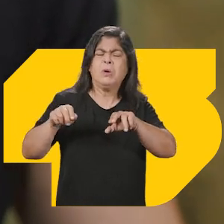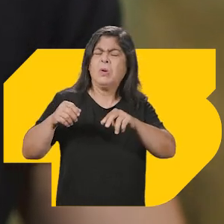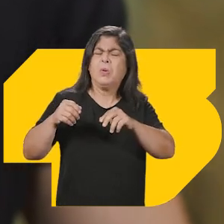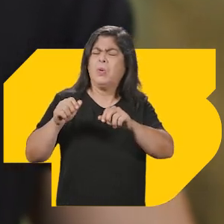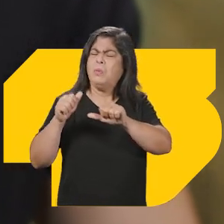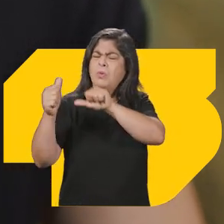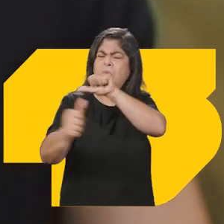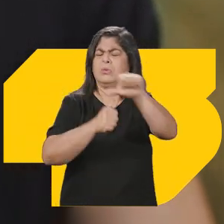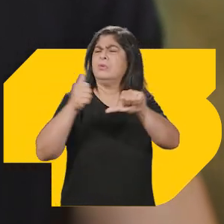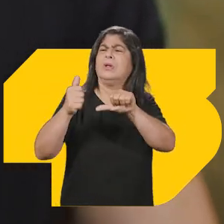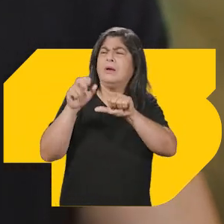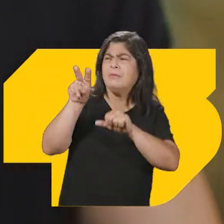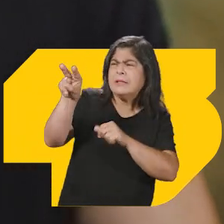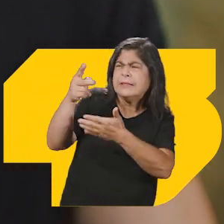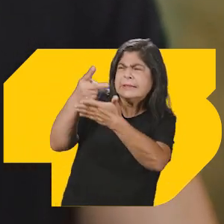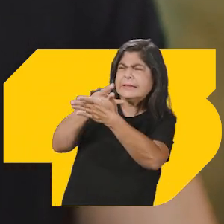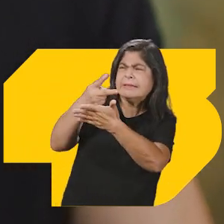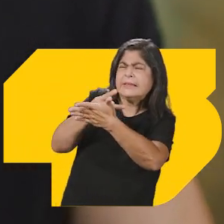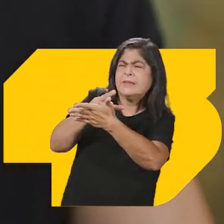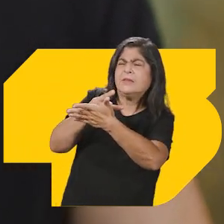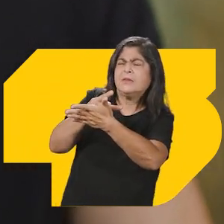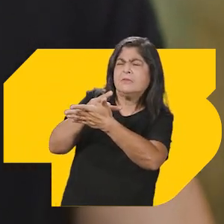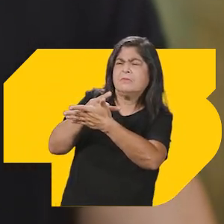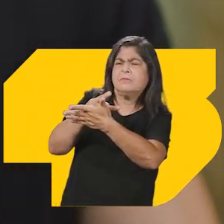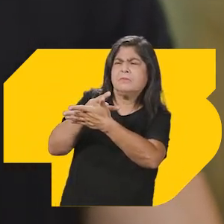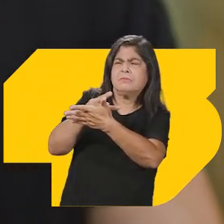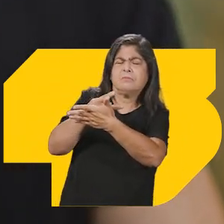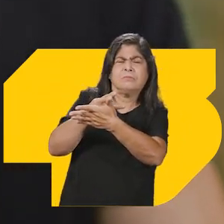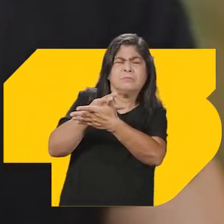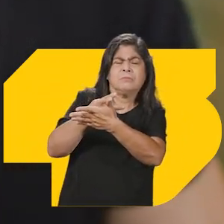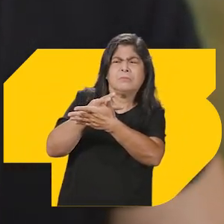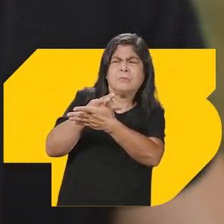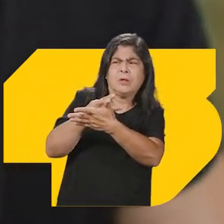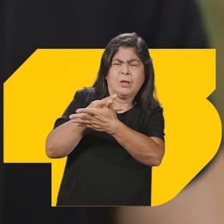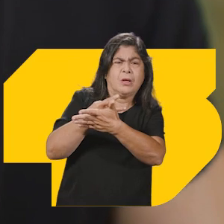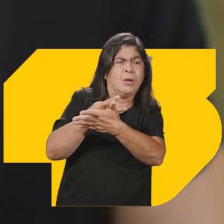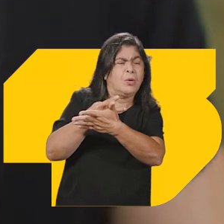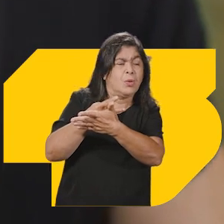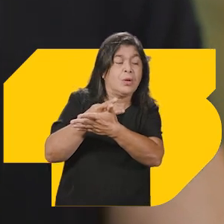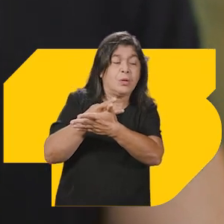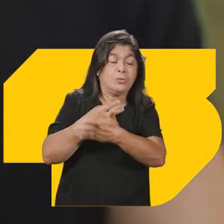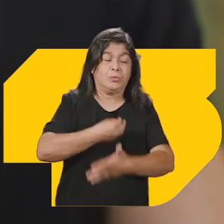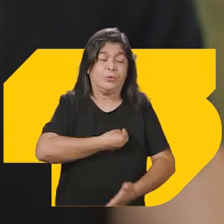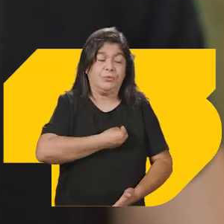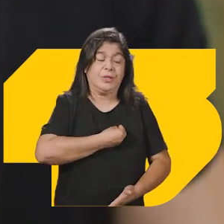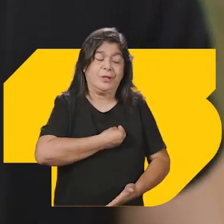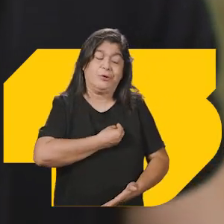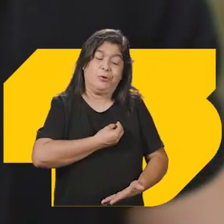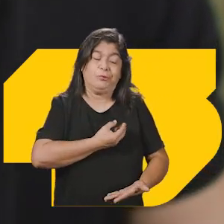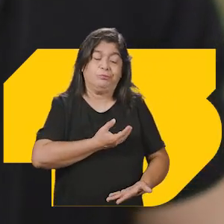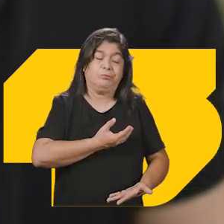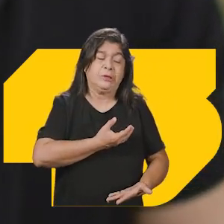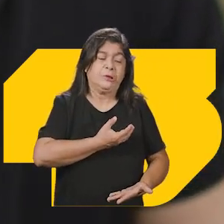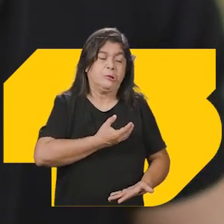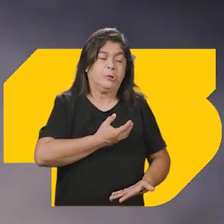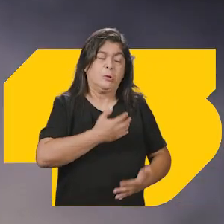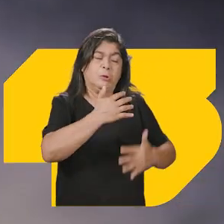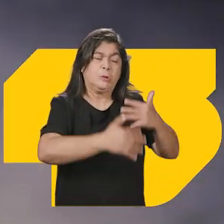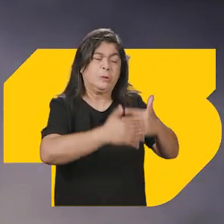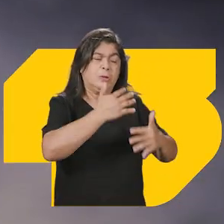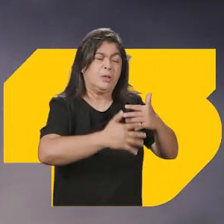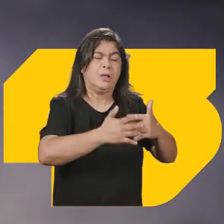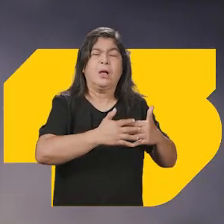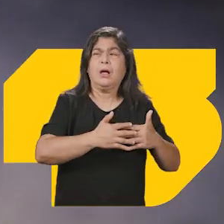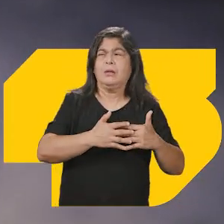gente precisar mudar, o que a gente enxergar que está errado e são as coisas que dificultam a sua vida, a gente vai enfrentar. É, tem